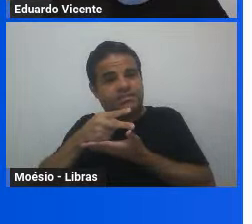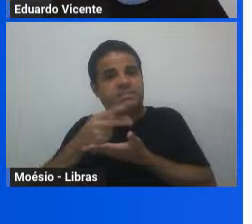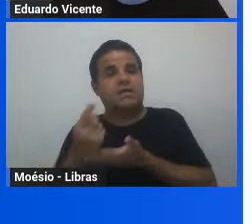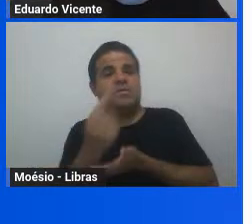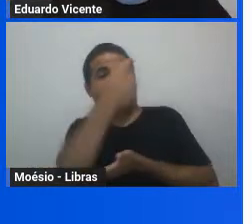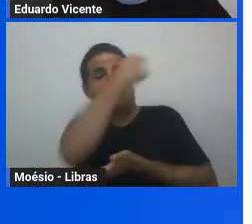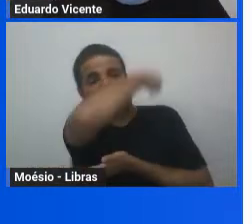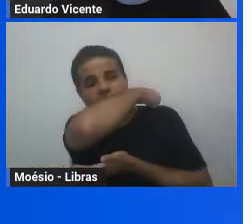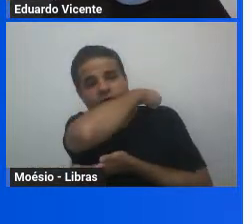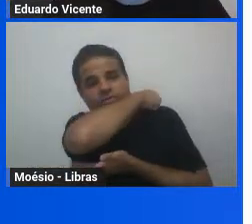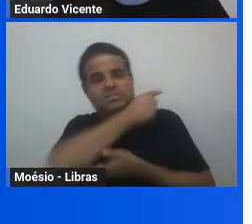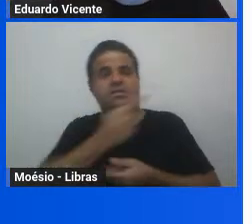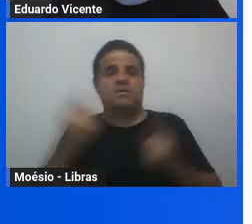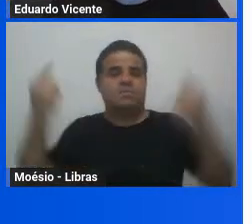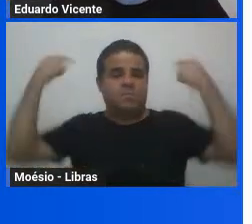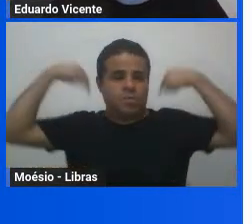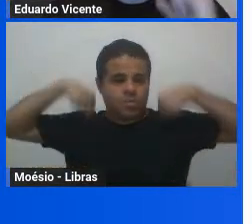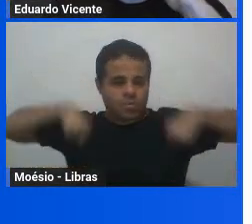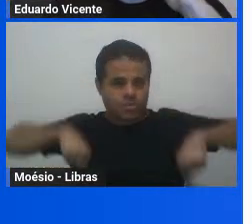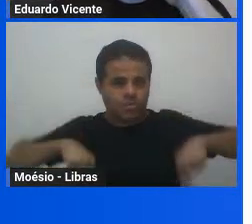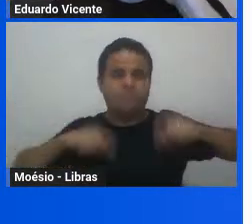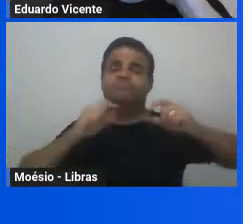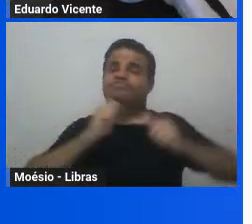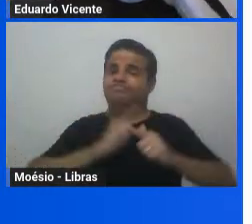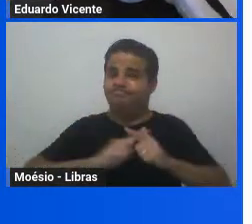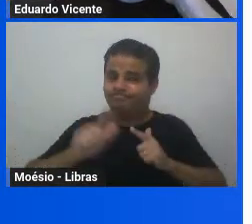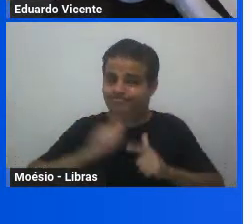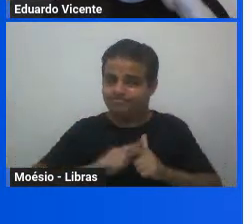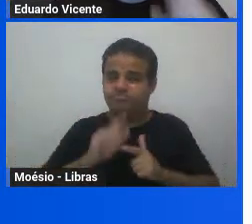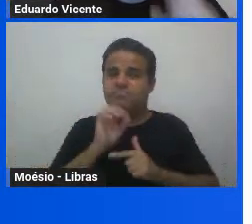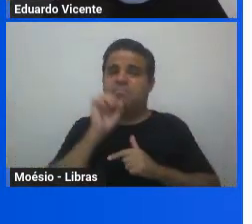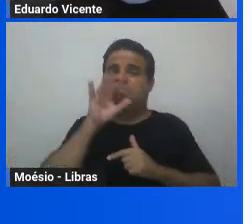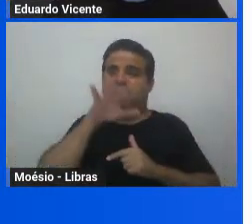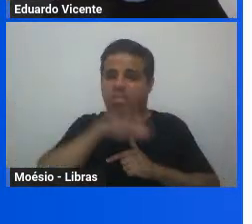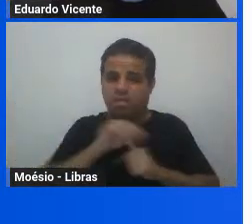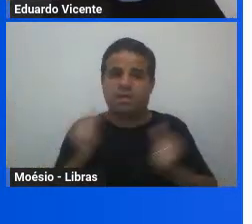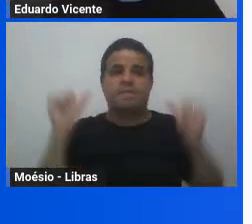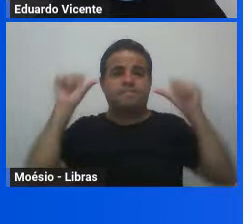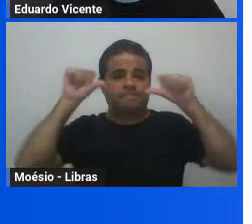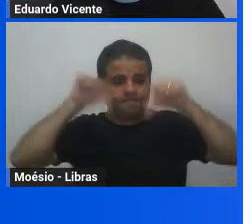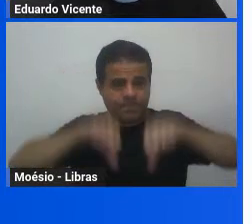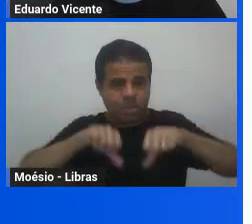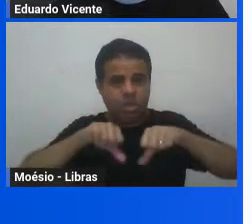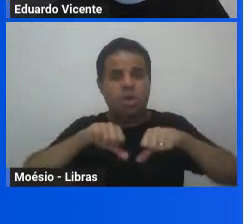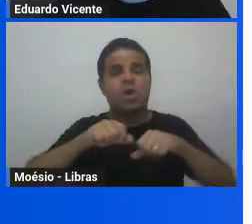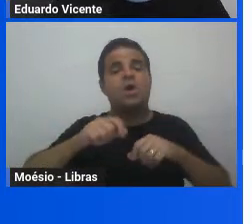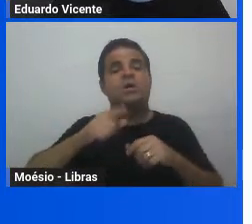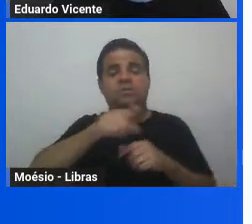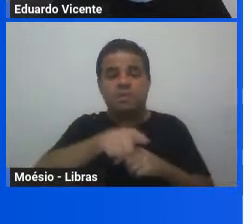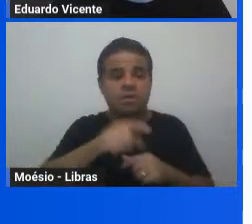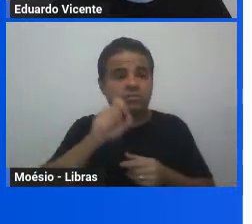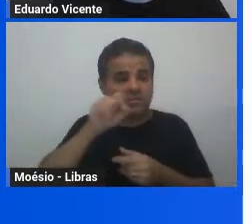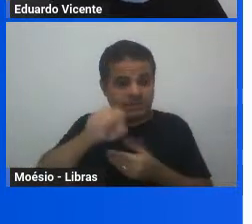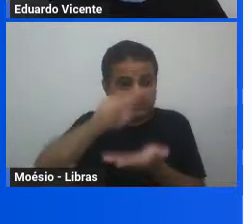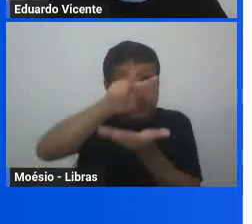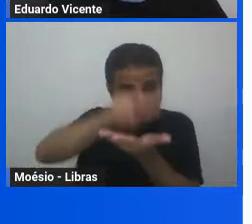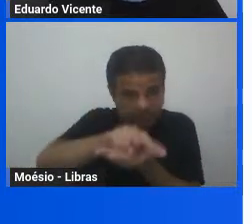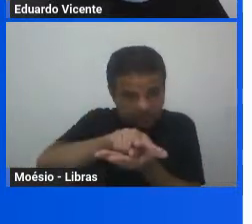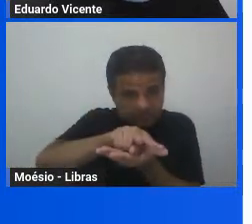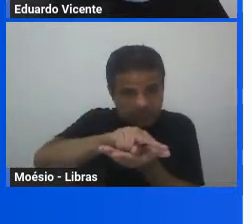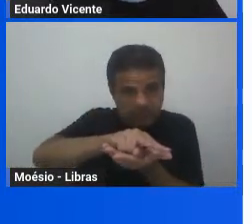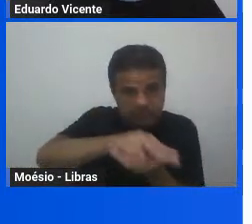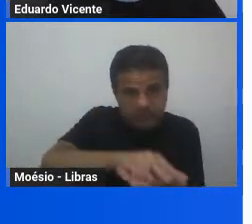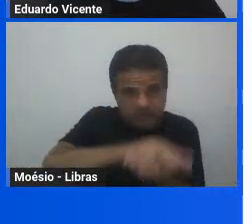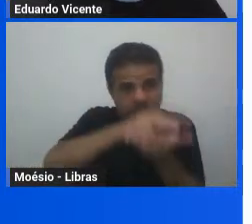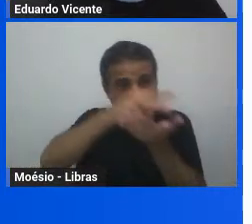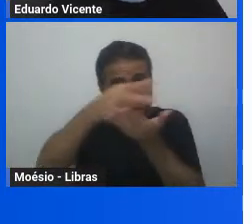onde evolui aí para uma broncopneumonia, um agravamento maior. Então, se minha intenção é não levar ele a um novo dano além